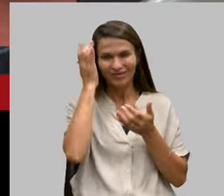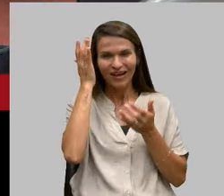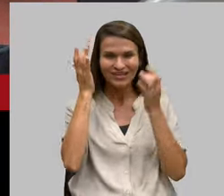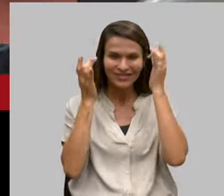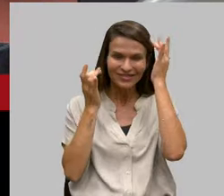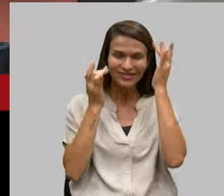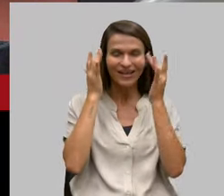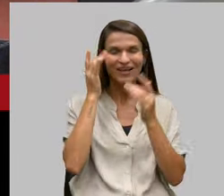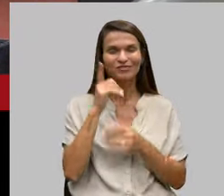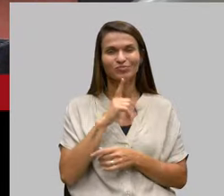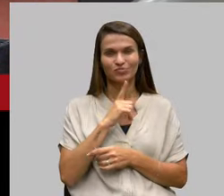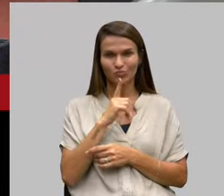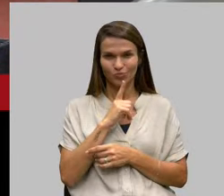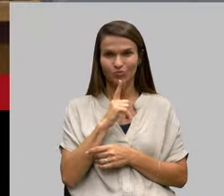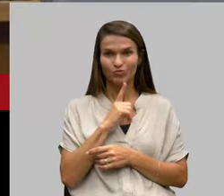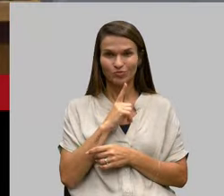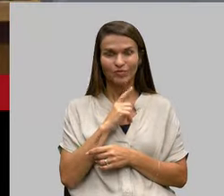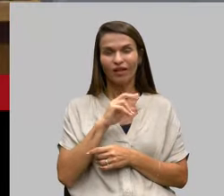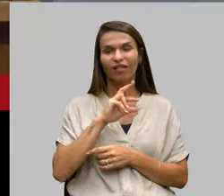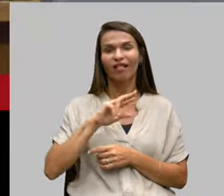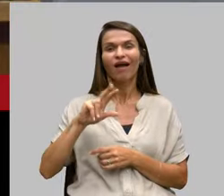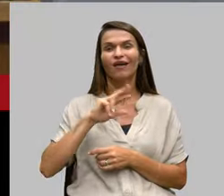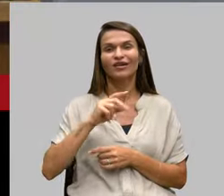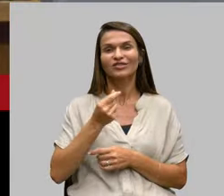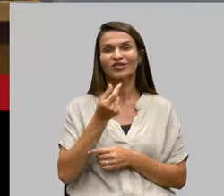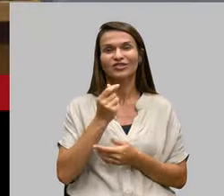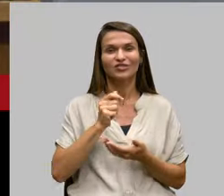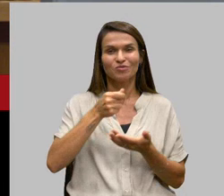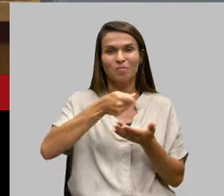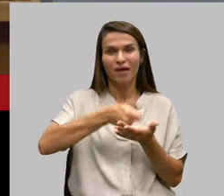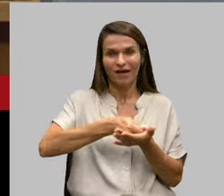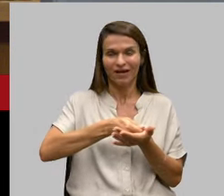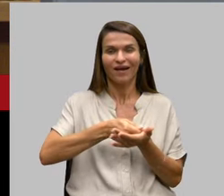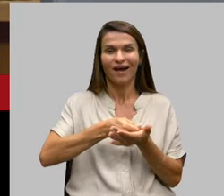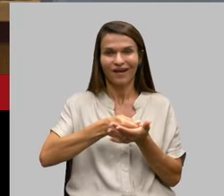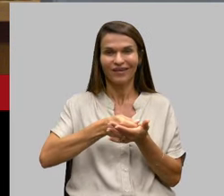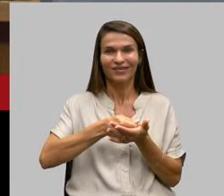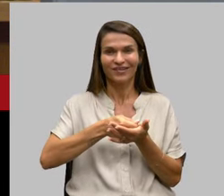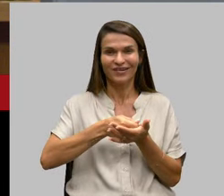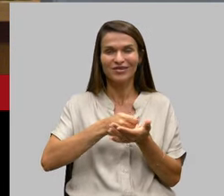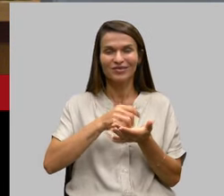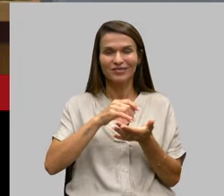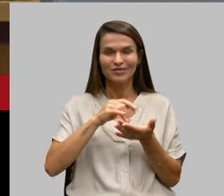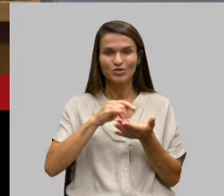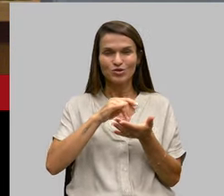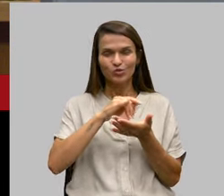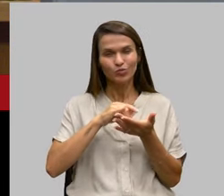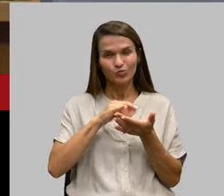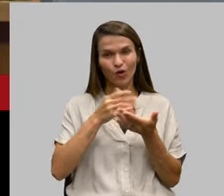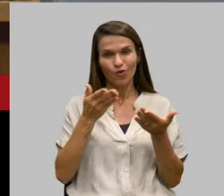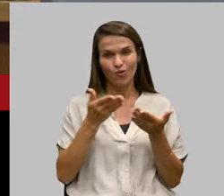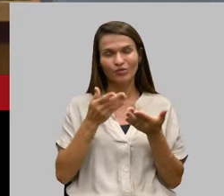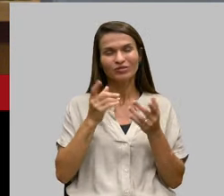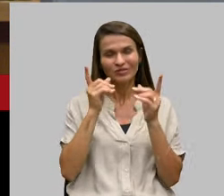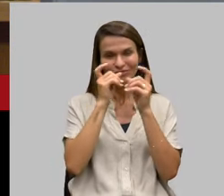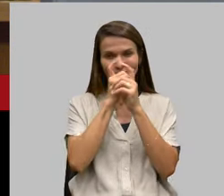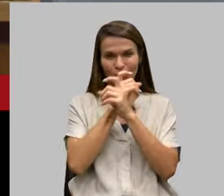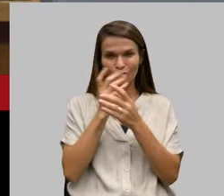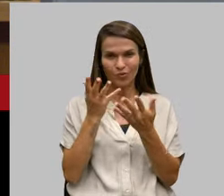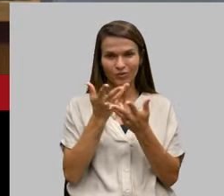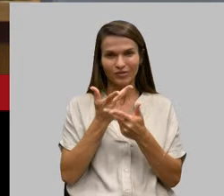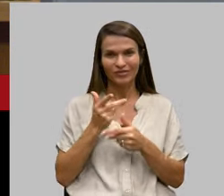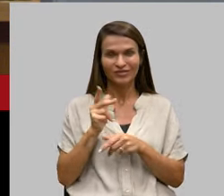absurda não tem dinheiro para pagar a conta hoje né a gente tem uma dificuldade de qualidade de gestão no